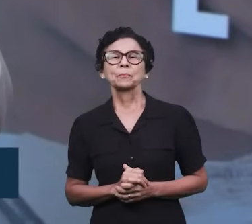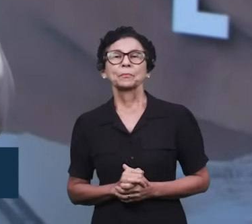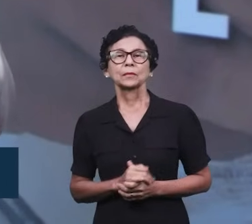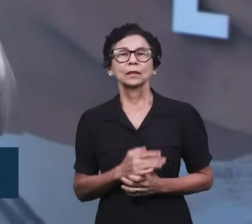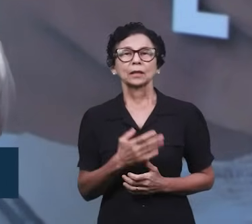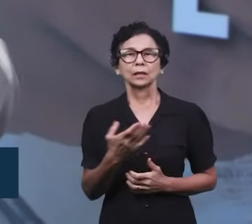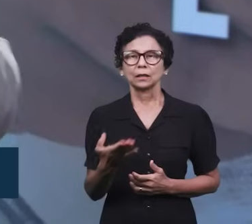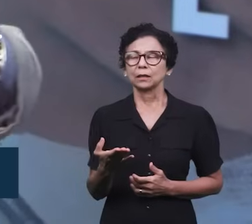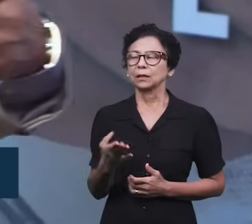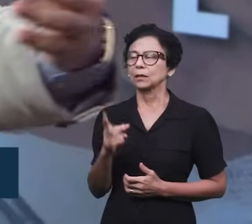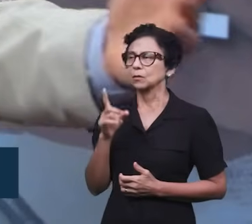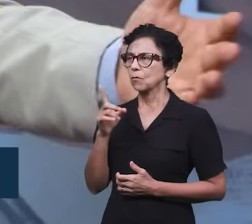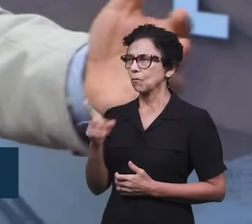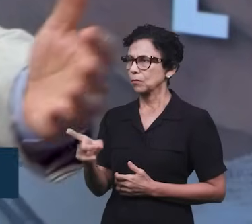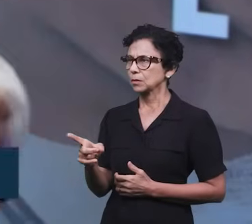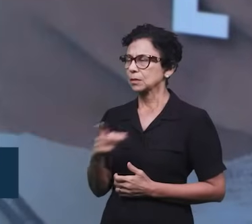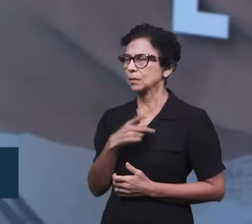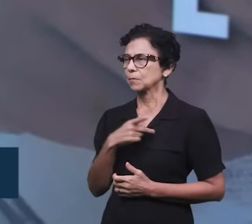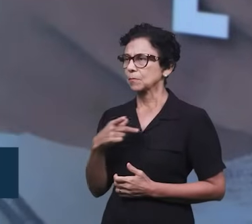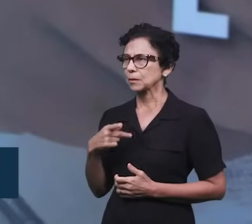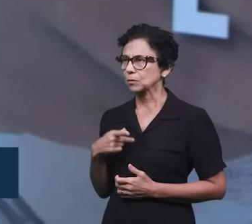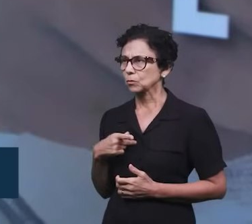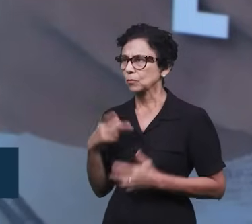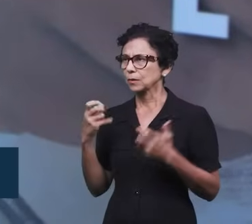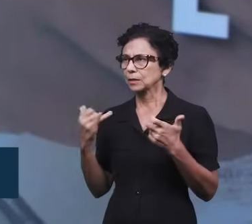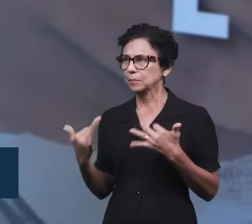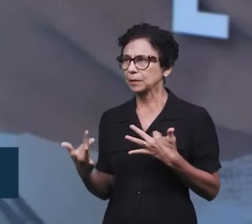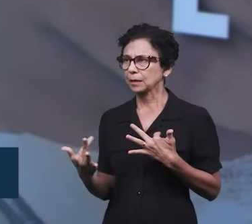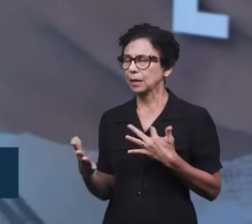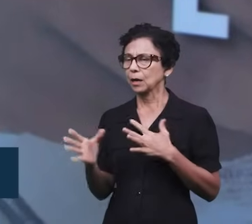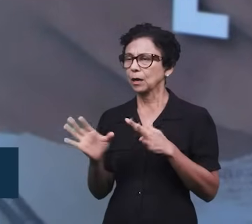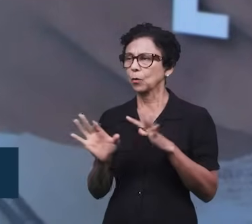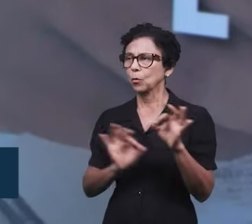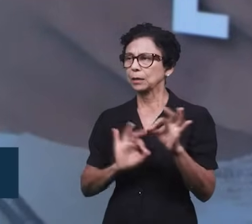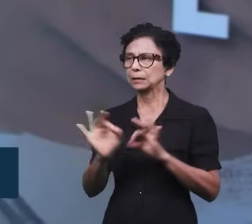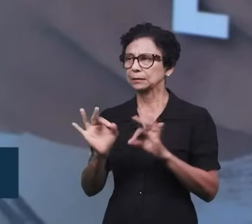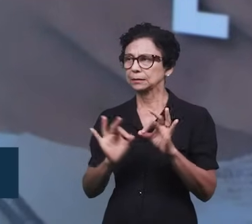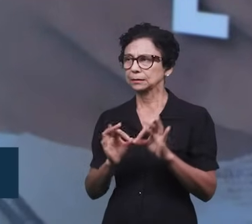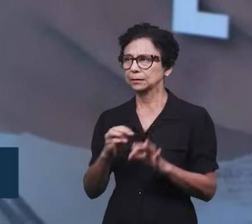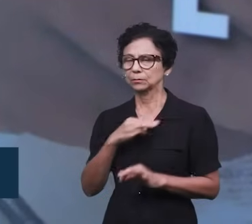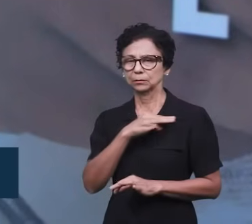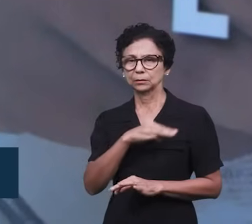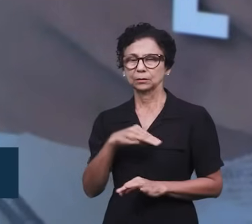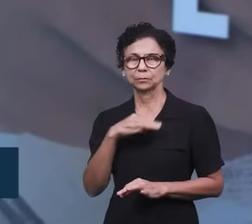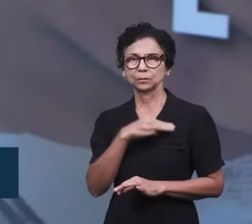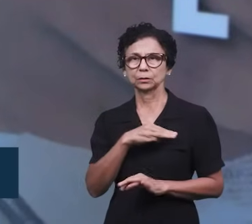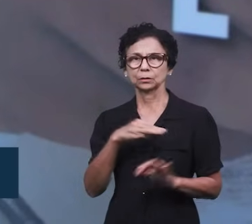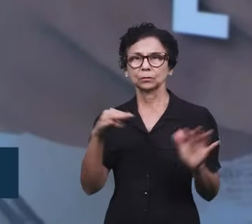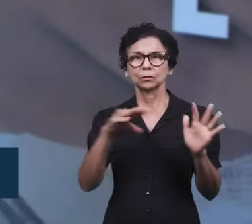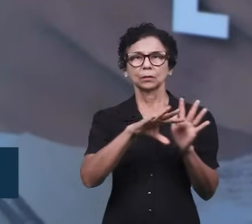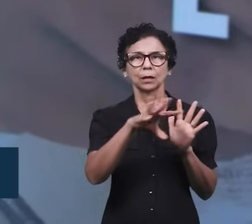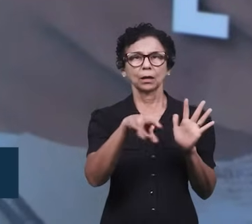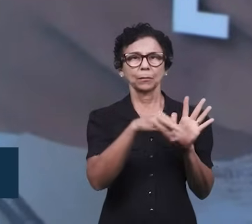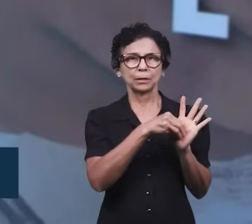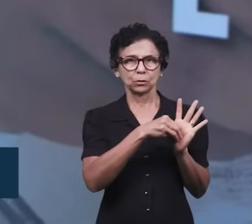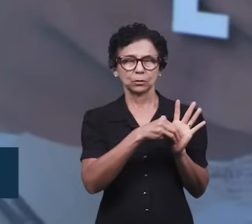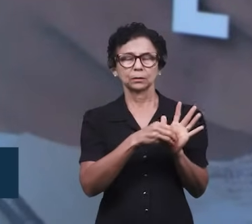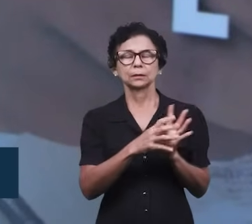explanação da organização da missão, mas a Missão Amazônia, para você que está nos assistindo, ela